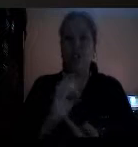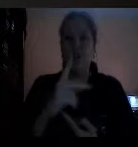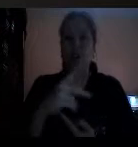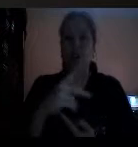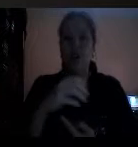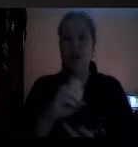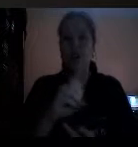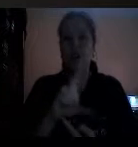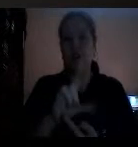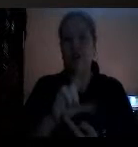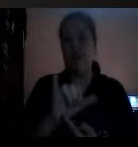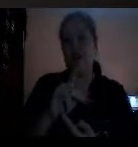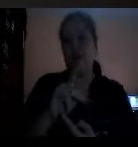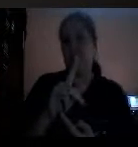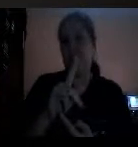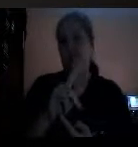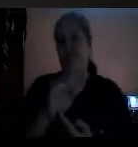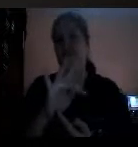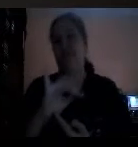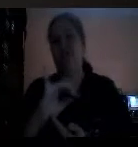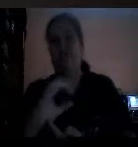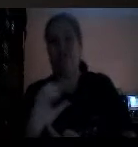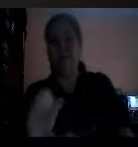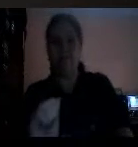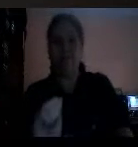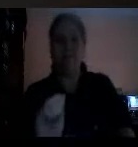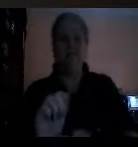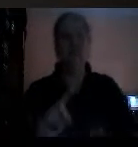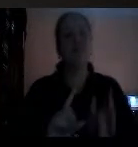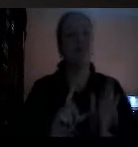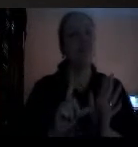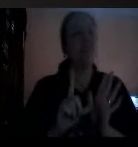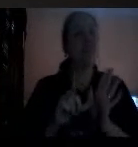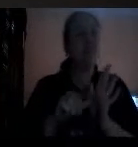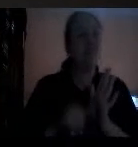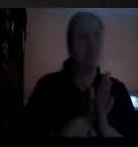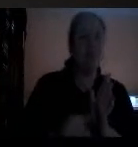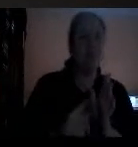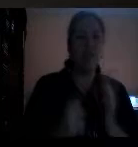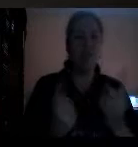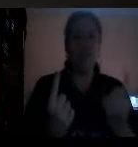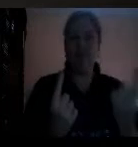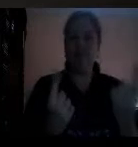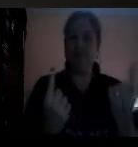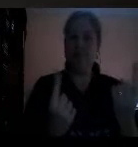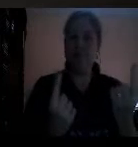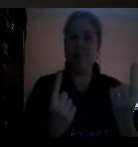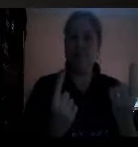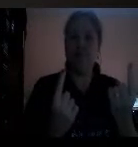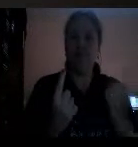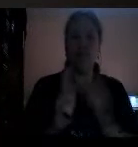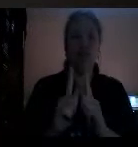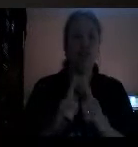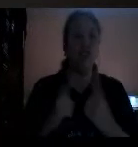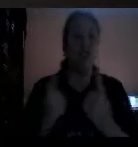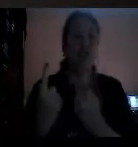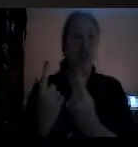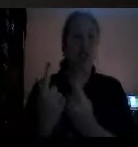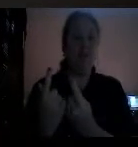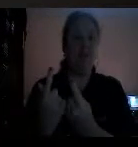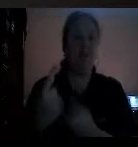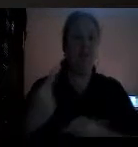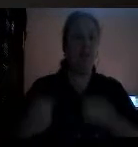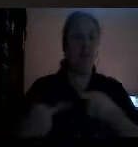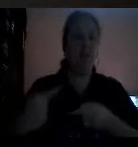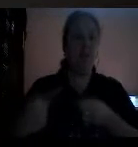geografia política de geopolítica, para depois entrar e debater os grandes autores que irão conformar a